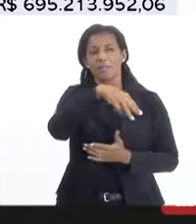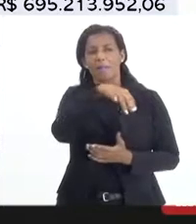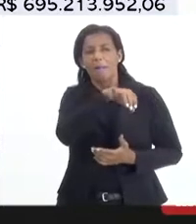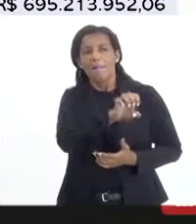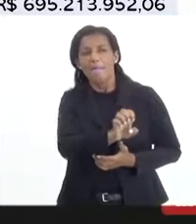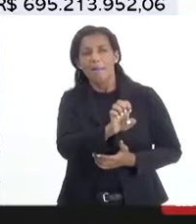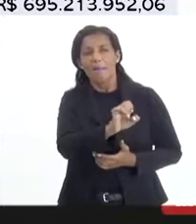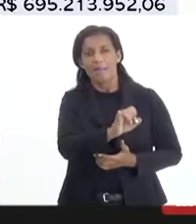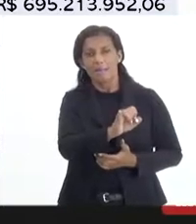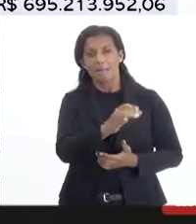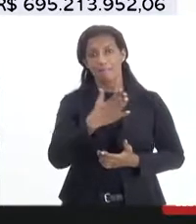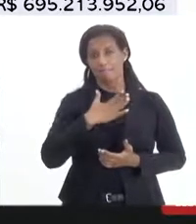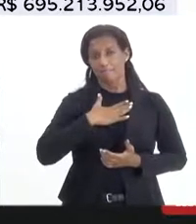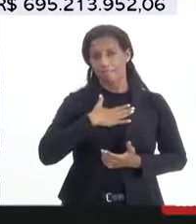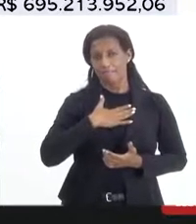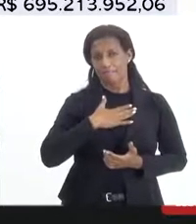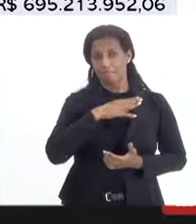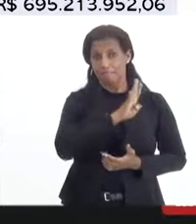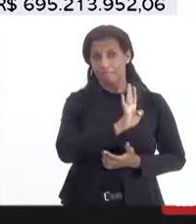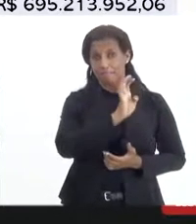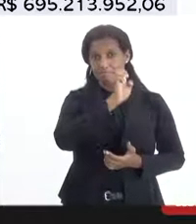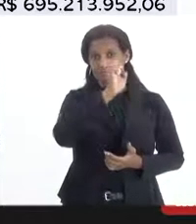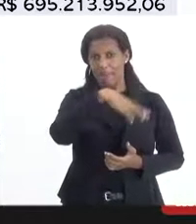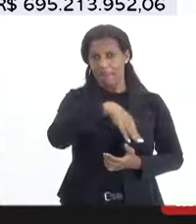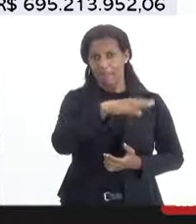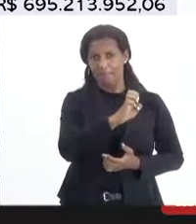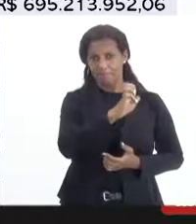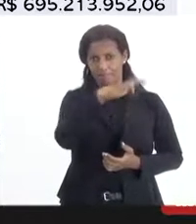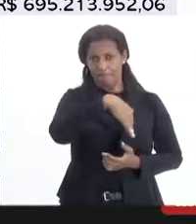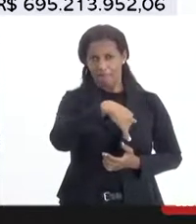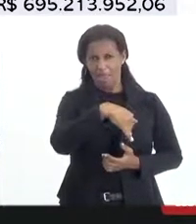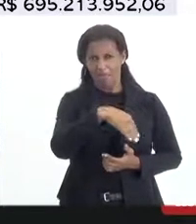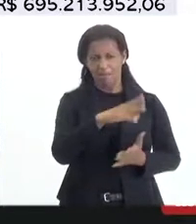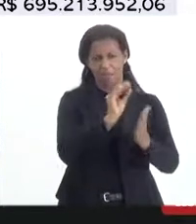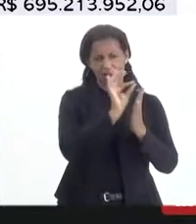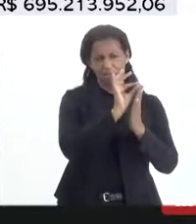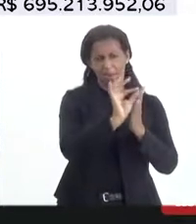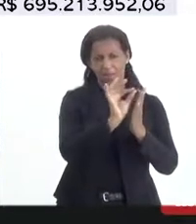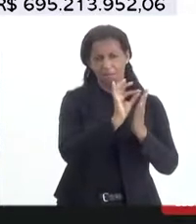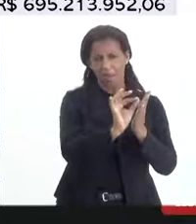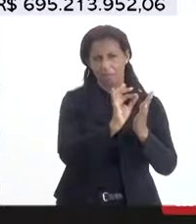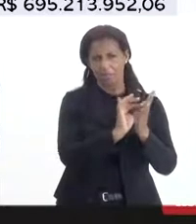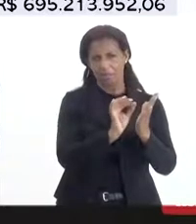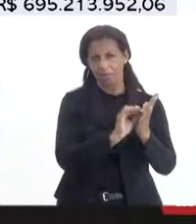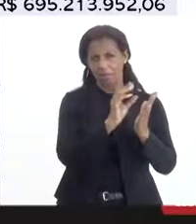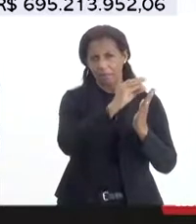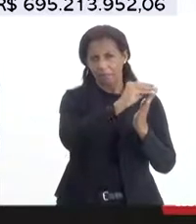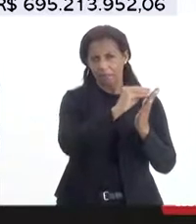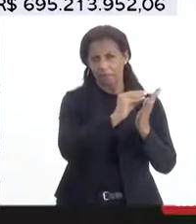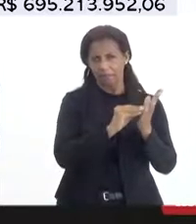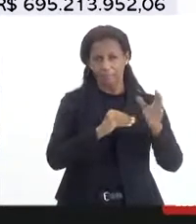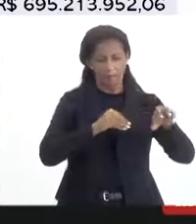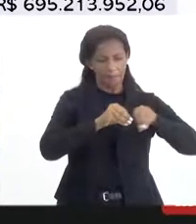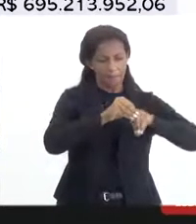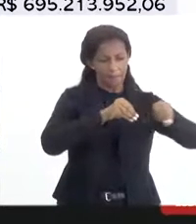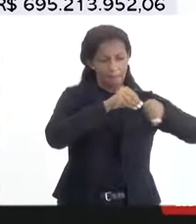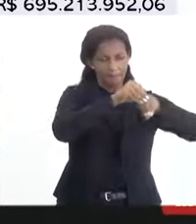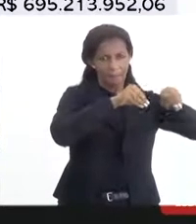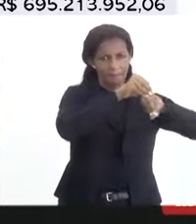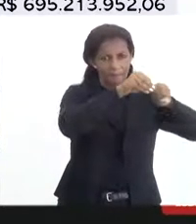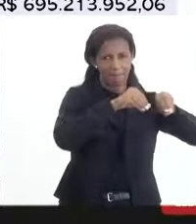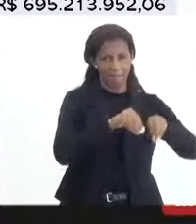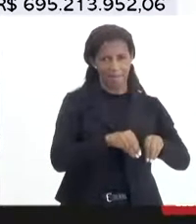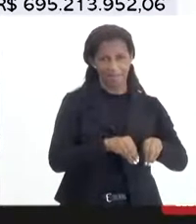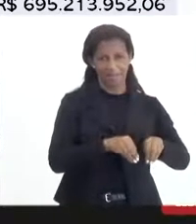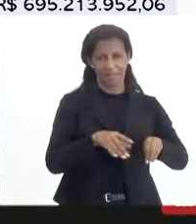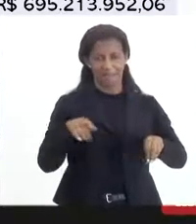lugar. Só que na hora de construir esse bem, tem várias pecinhas, né? Pensa num Lego, tem várias pecinhas do Lego, e aí a empresa quer que essas pecinhas